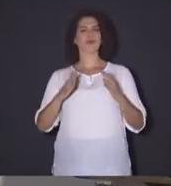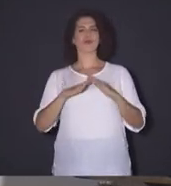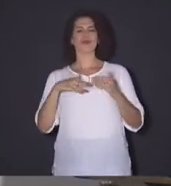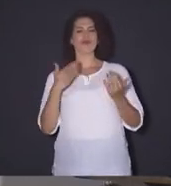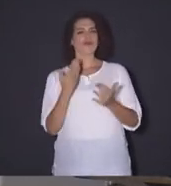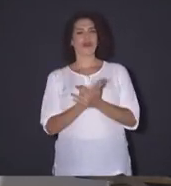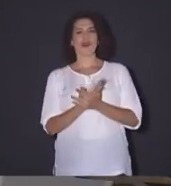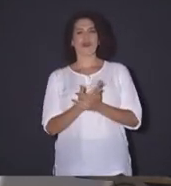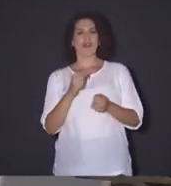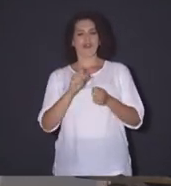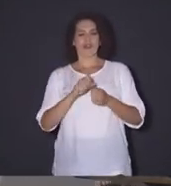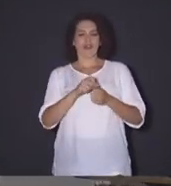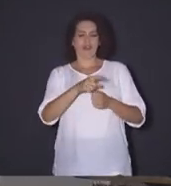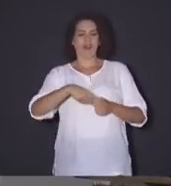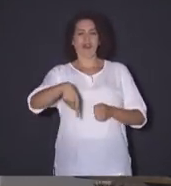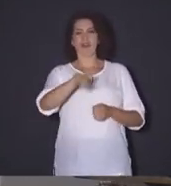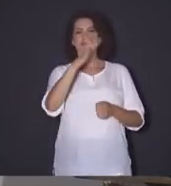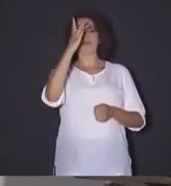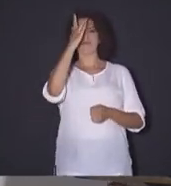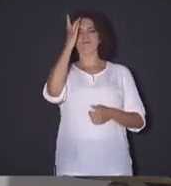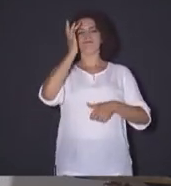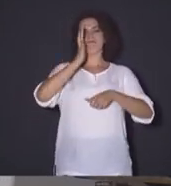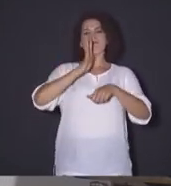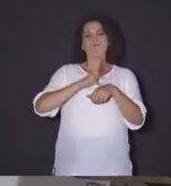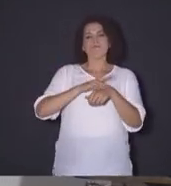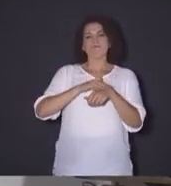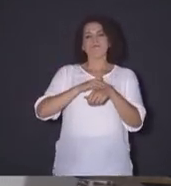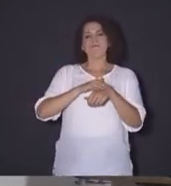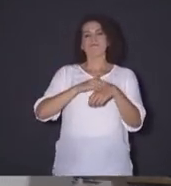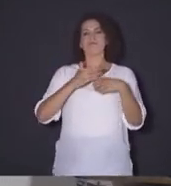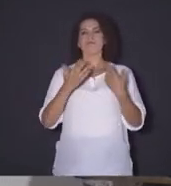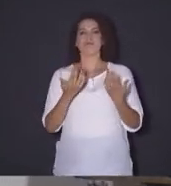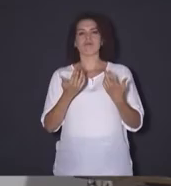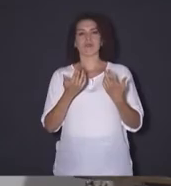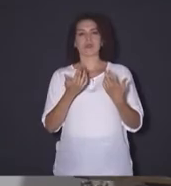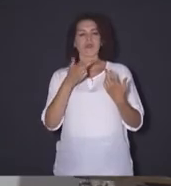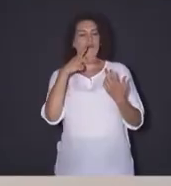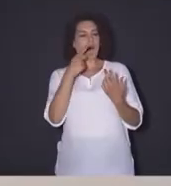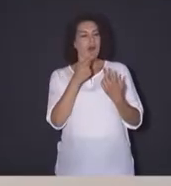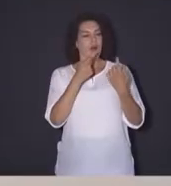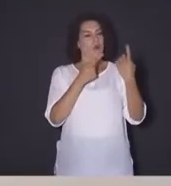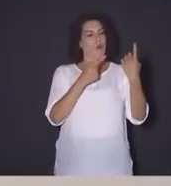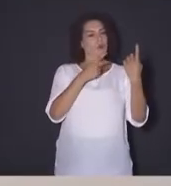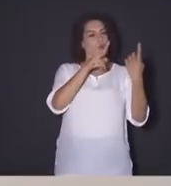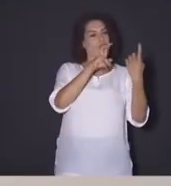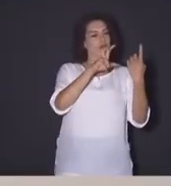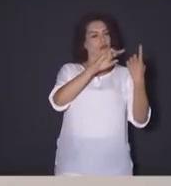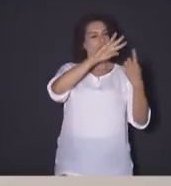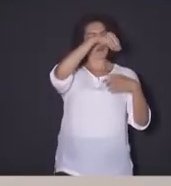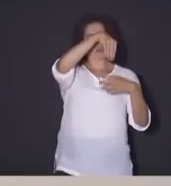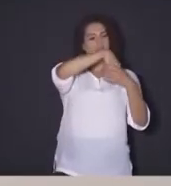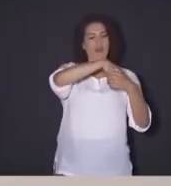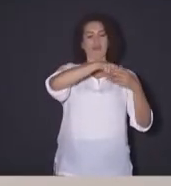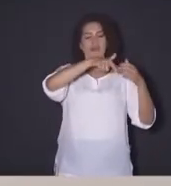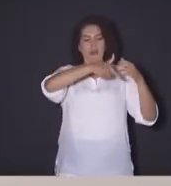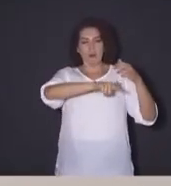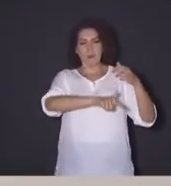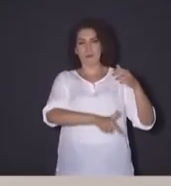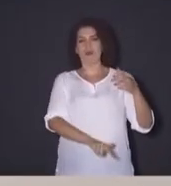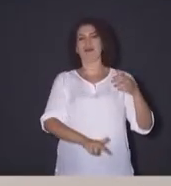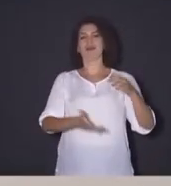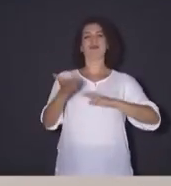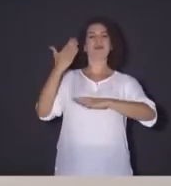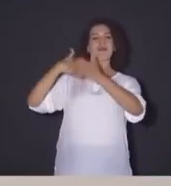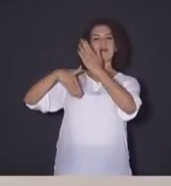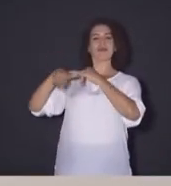as pessoas né não é você está falando de uma coisa e tem tanta coisa podendo essa coisa aí né desde the worl né a gente já